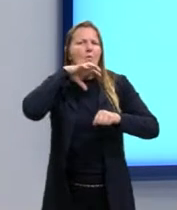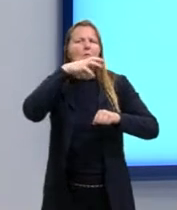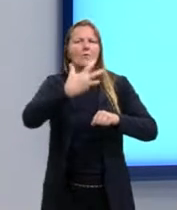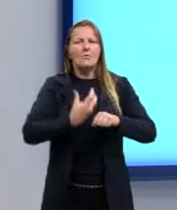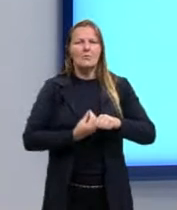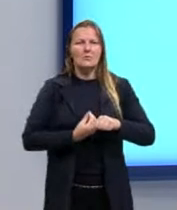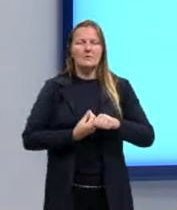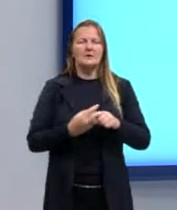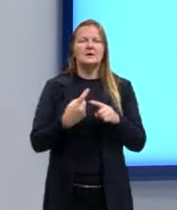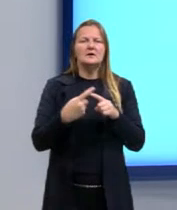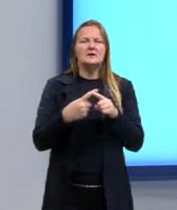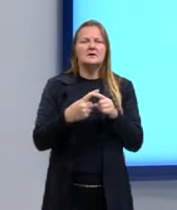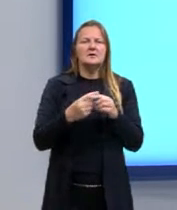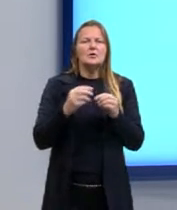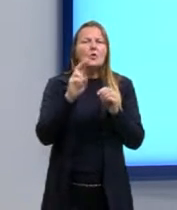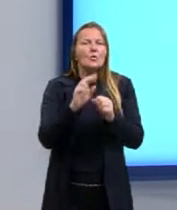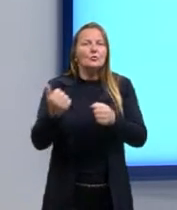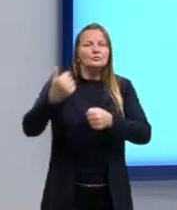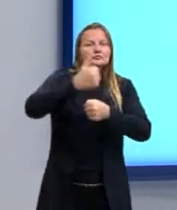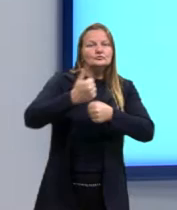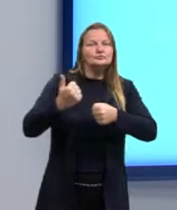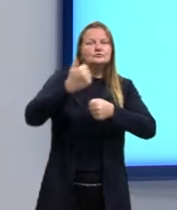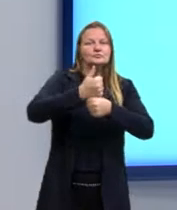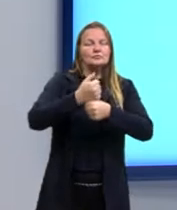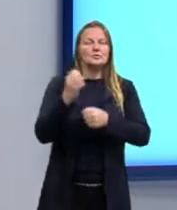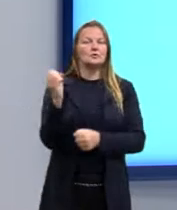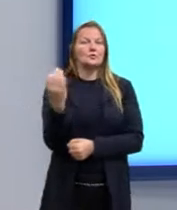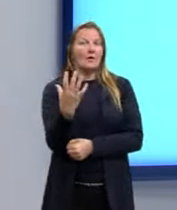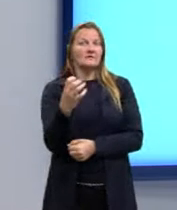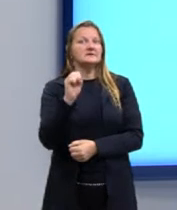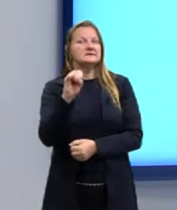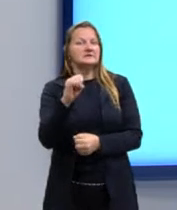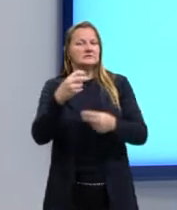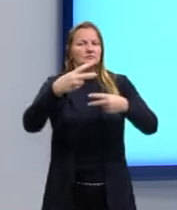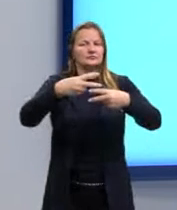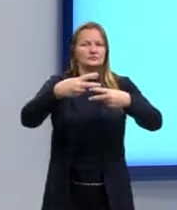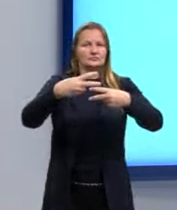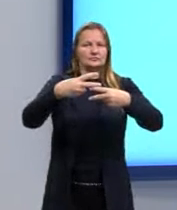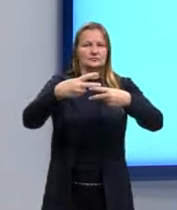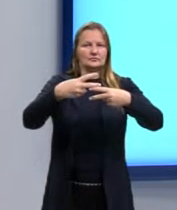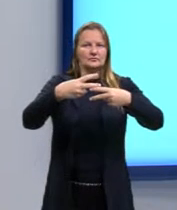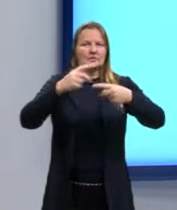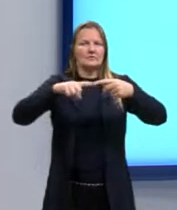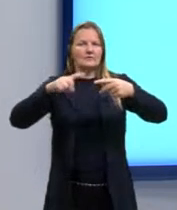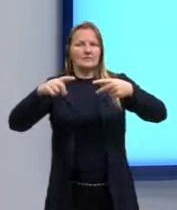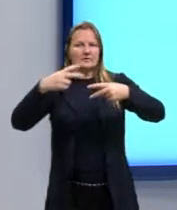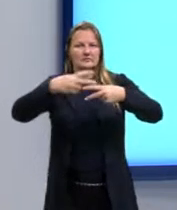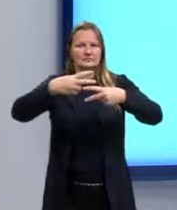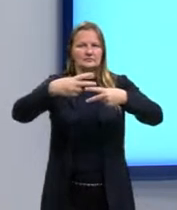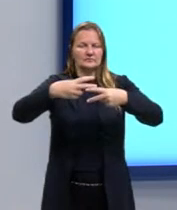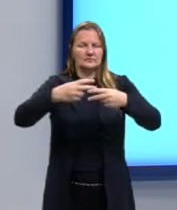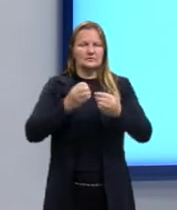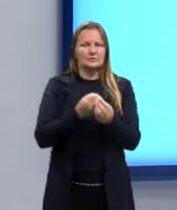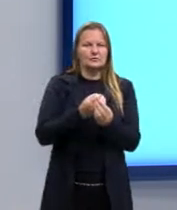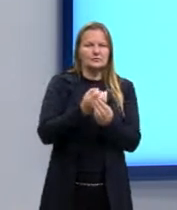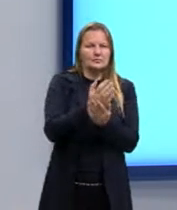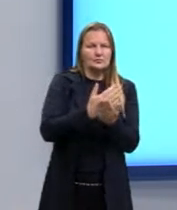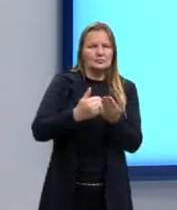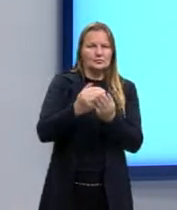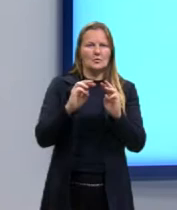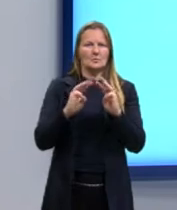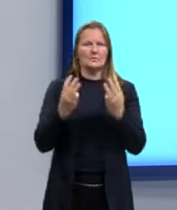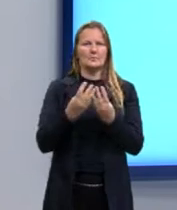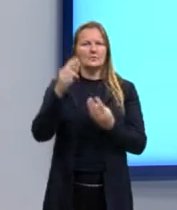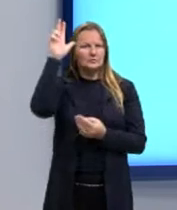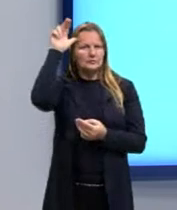a ração que vinha utilizando pela Nova caso o coeficiente de variação da distribuição das massas dos